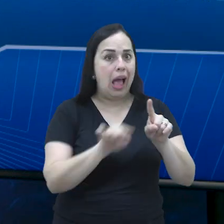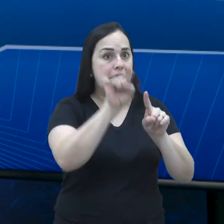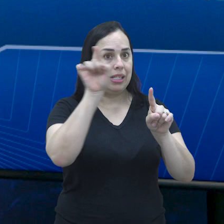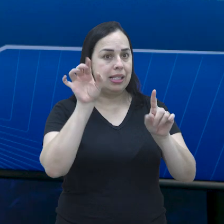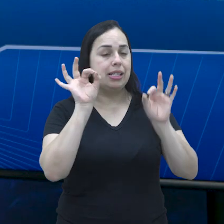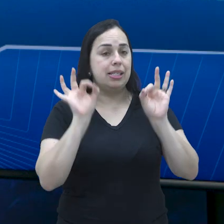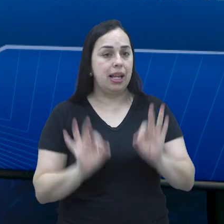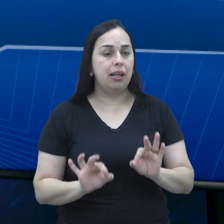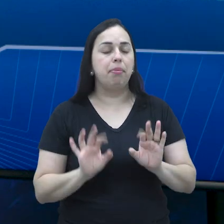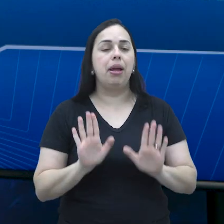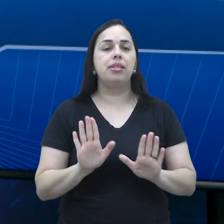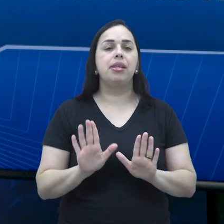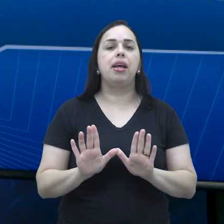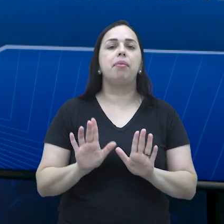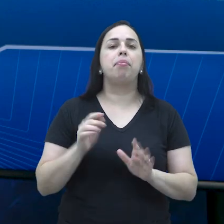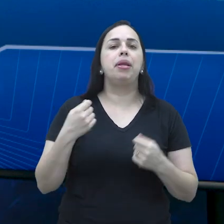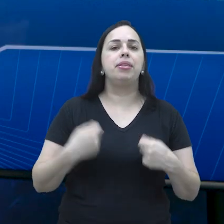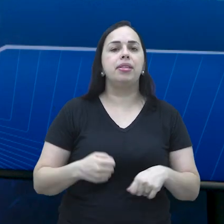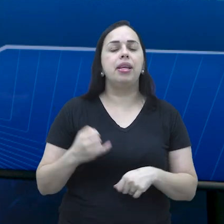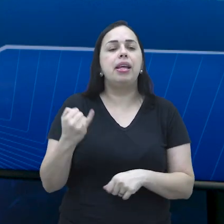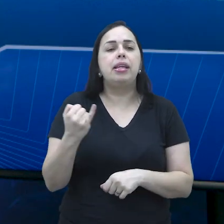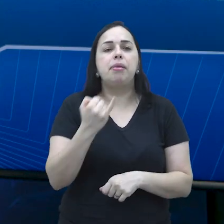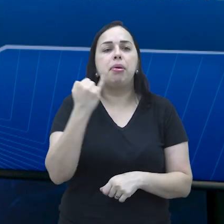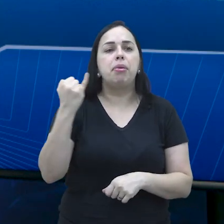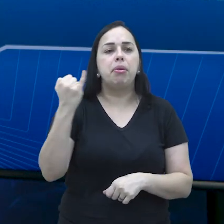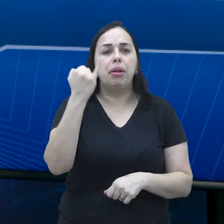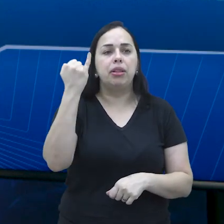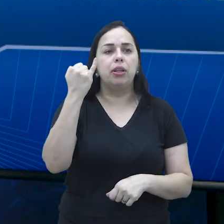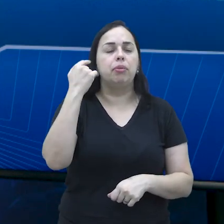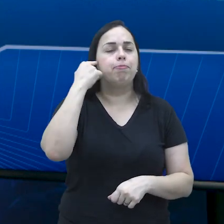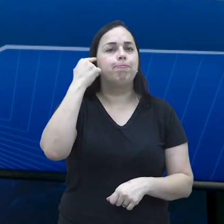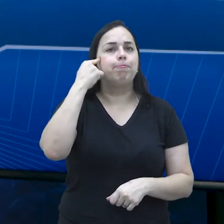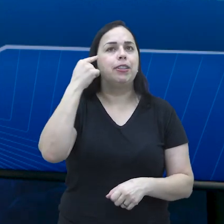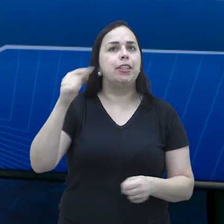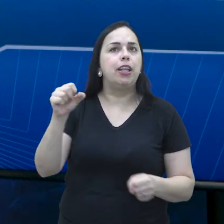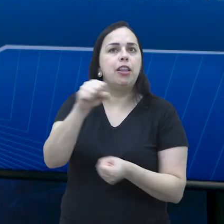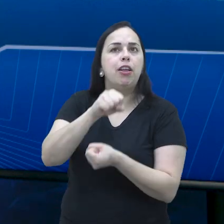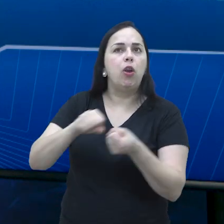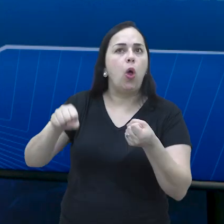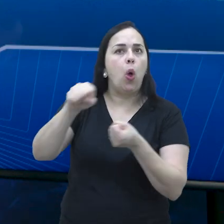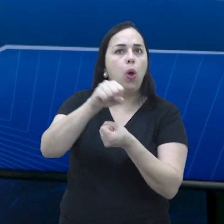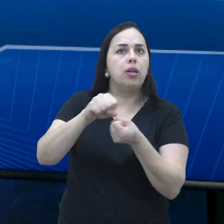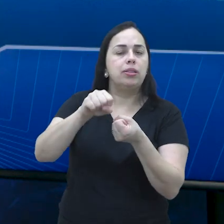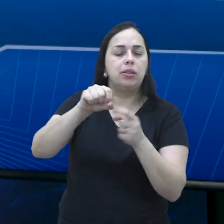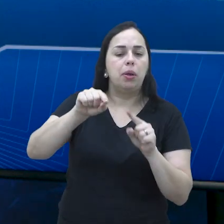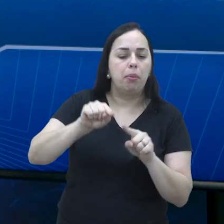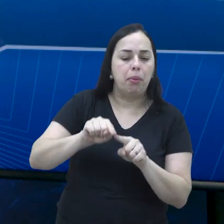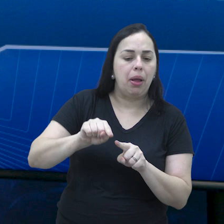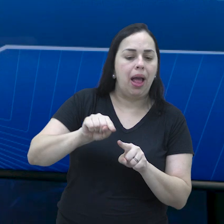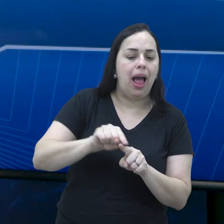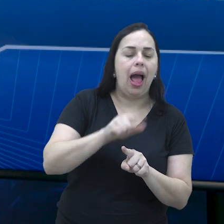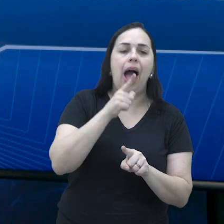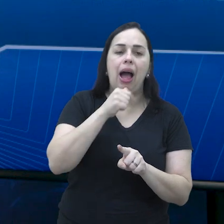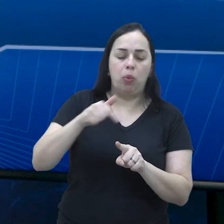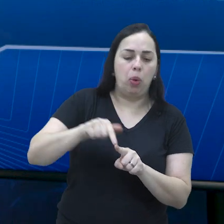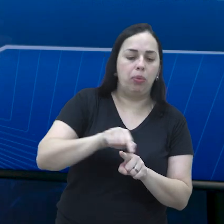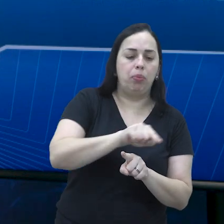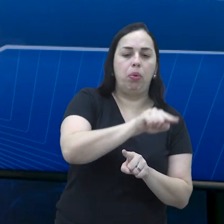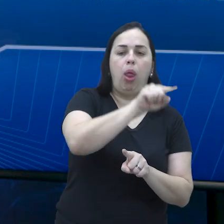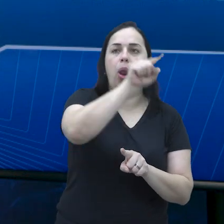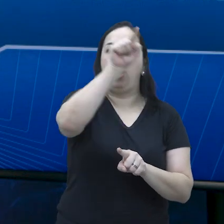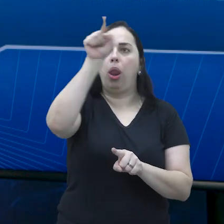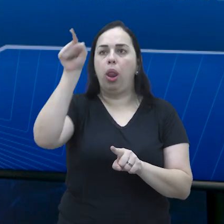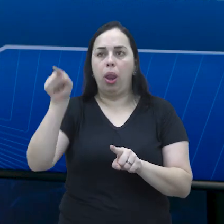efetiva, é muito importante que a gente tenha todo o ciclo, né? Que a gente enxergue a sustentabilidade de maneira holística, né? Olhando todo, não